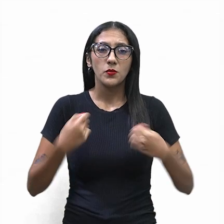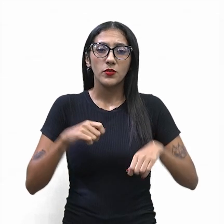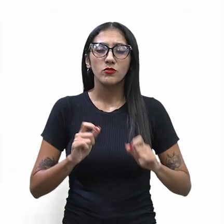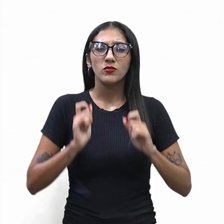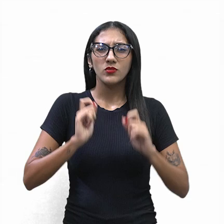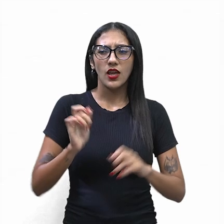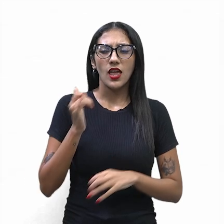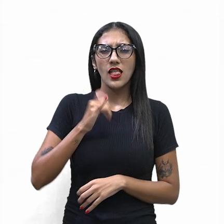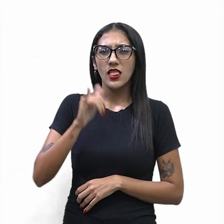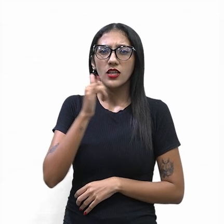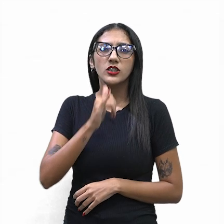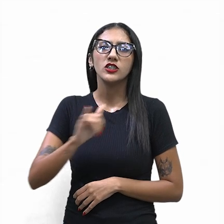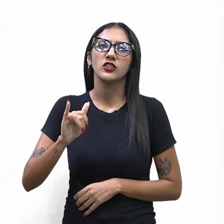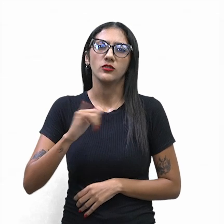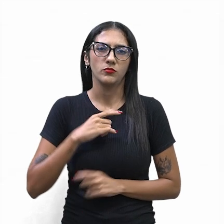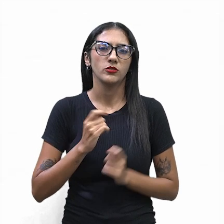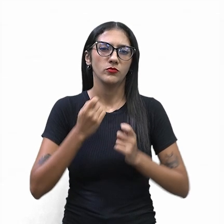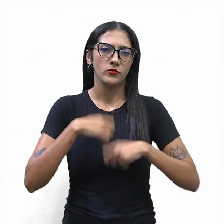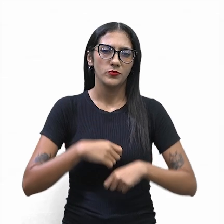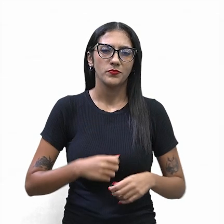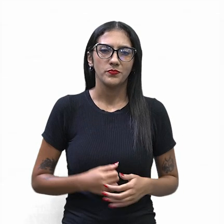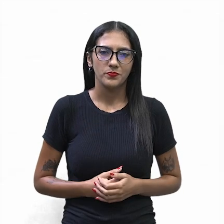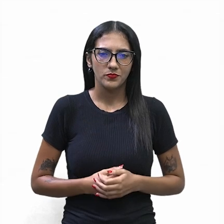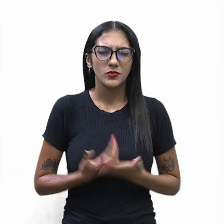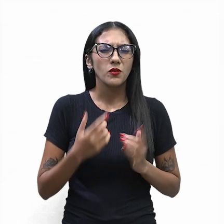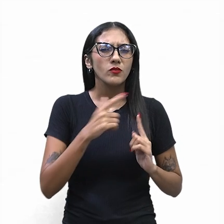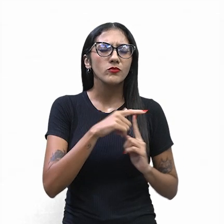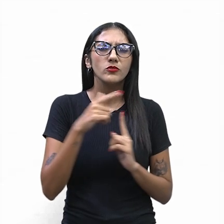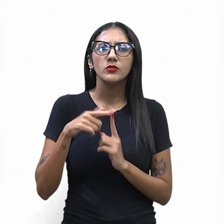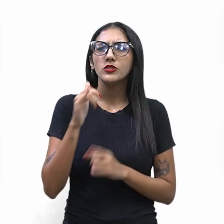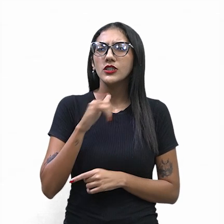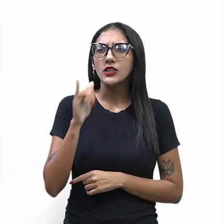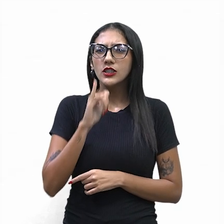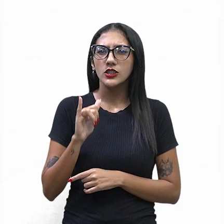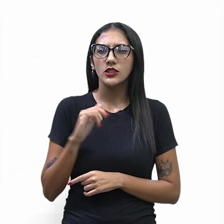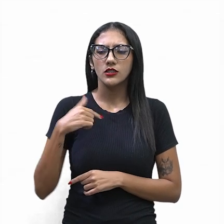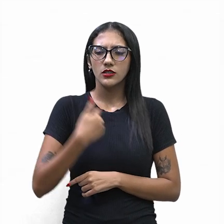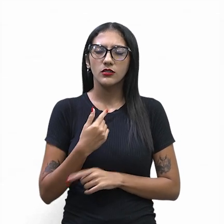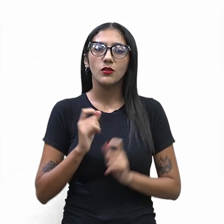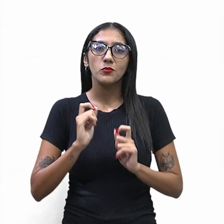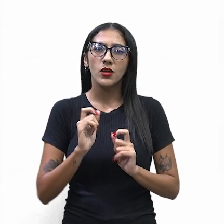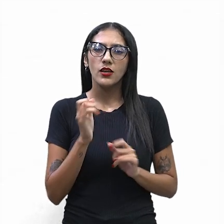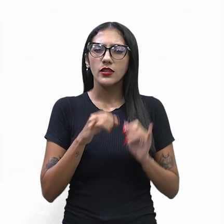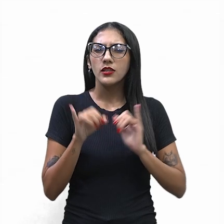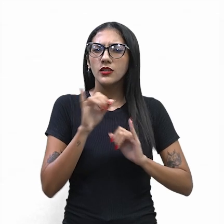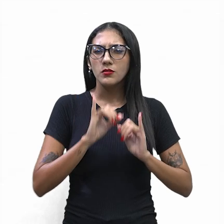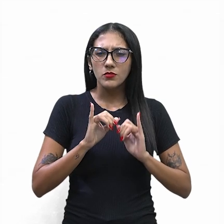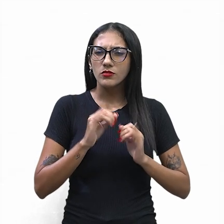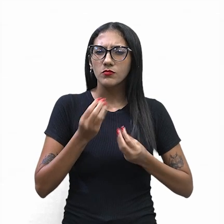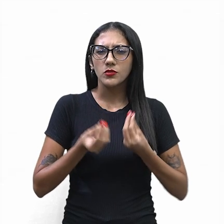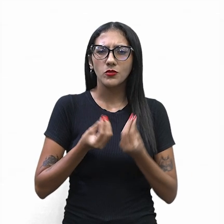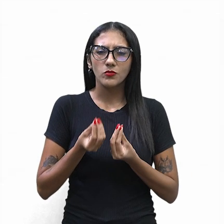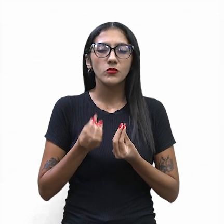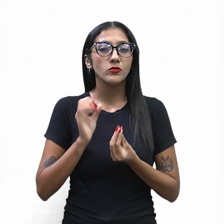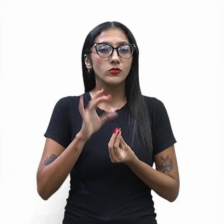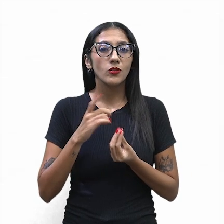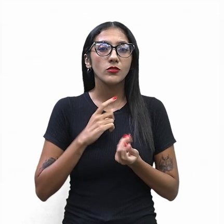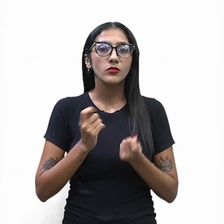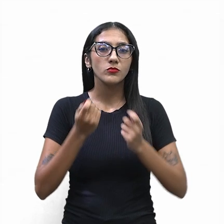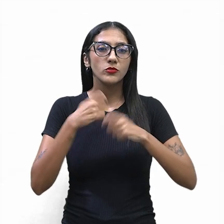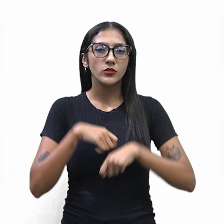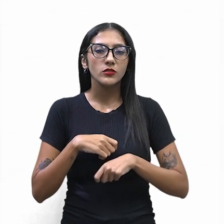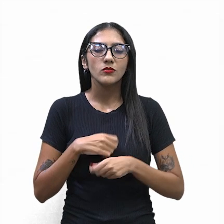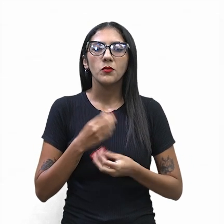energia para funcionar. E o tipo de energia que o nosso corpo precisa é uma energia química, a qual só pode ser obtida